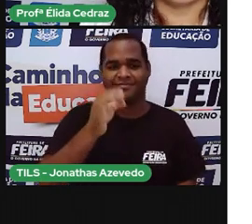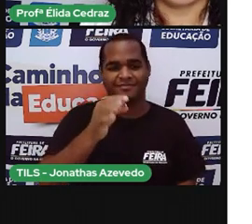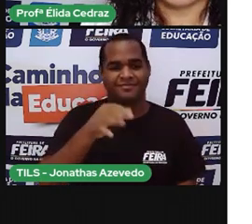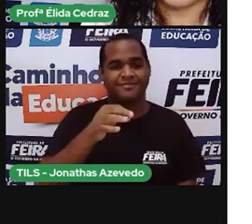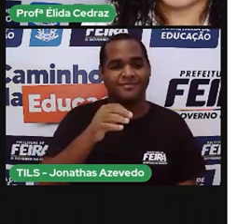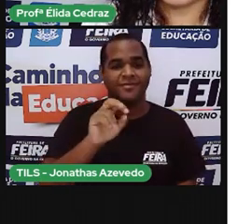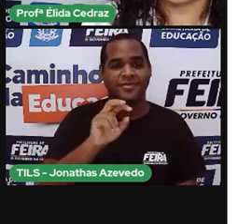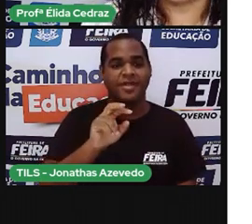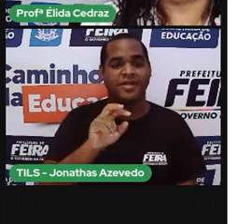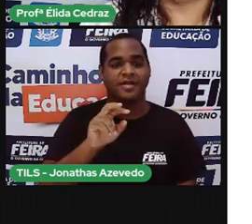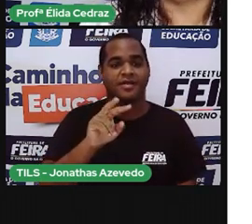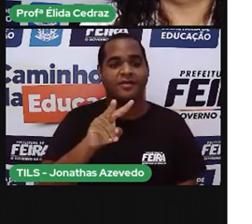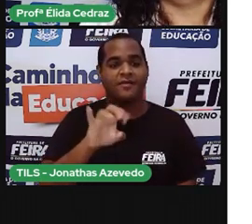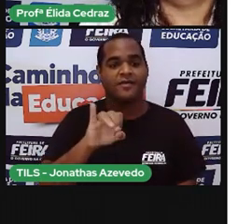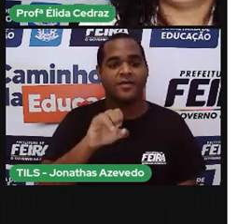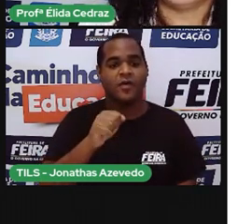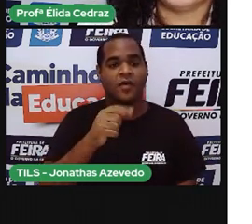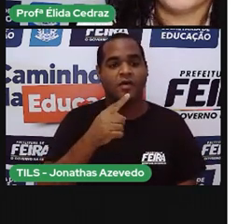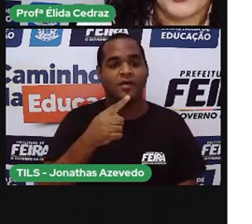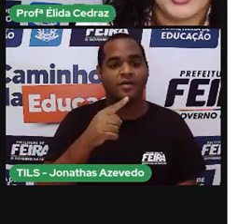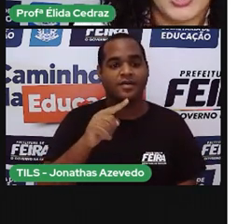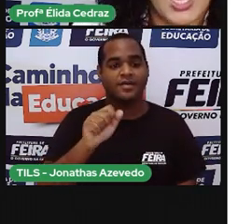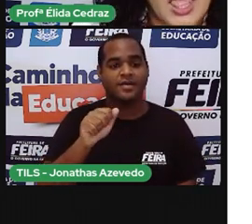Isso. Qual é o nome dele?